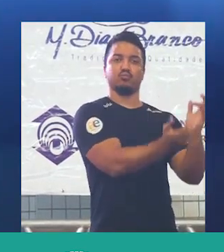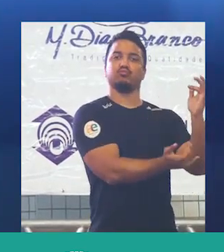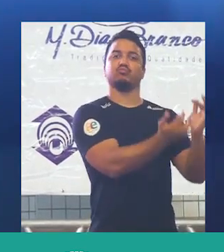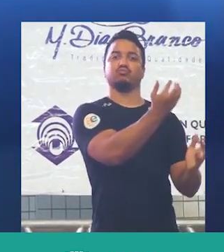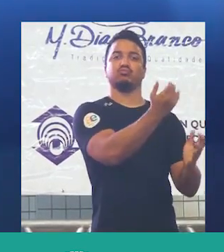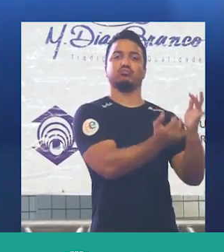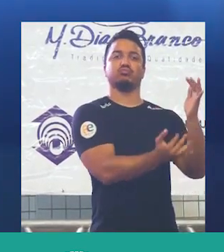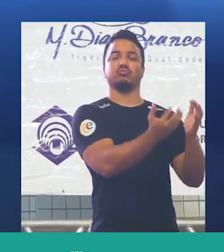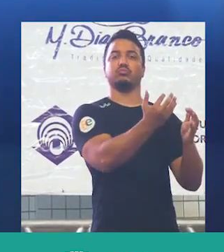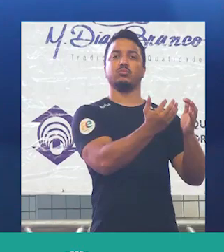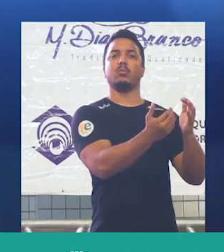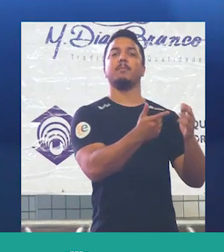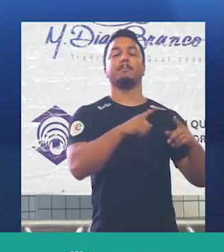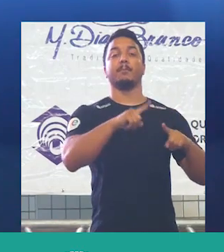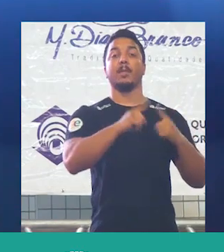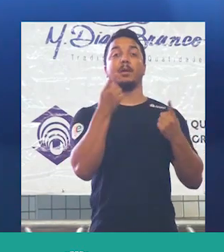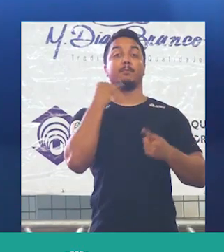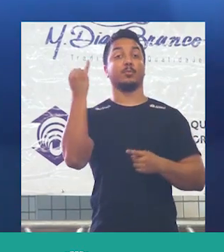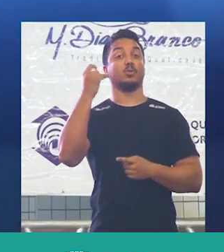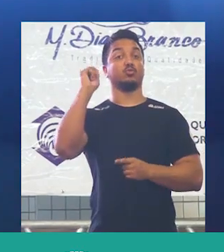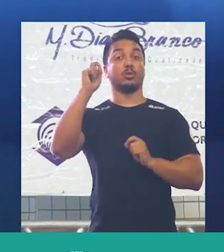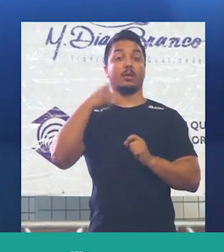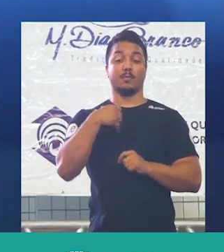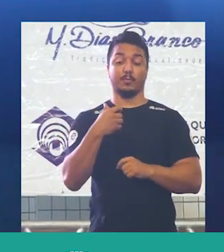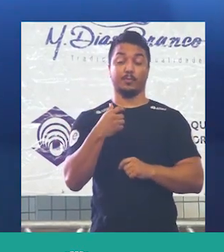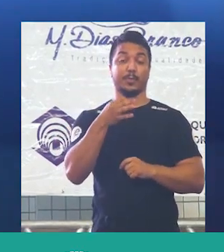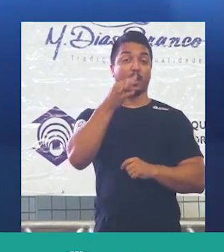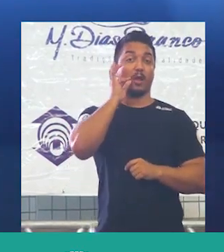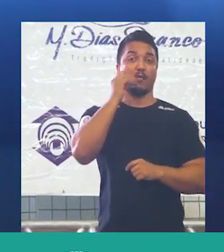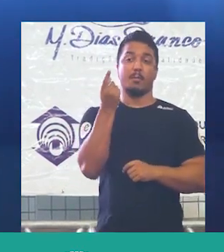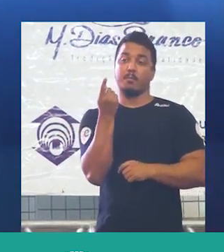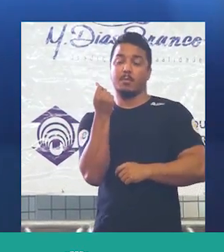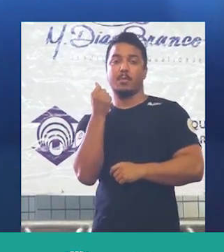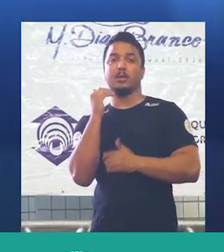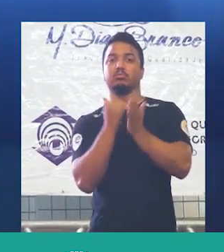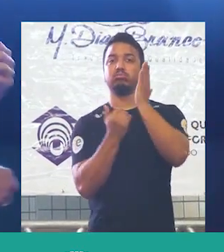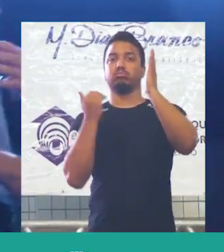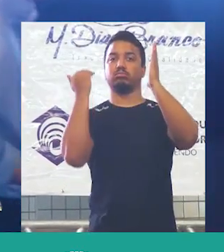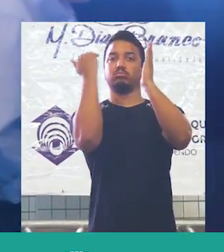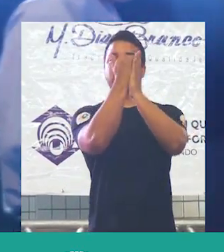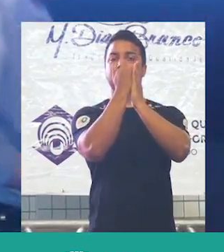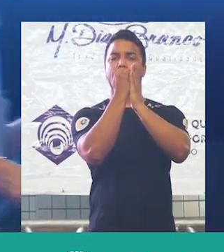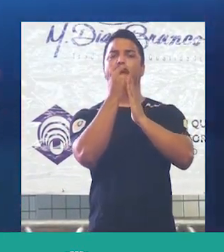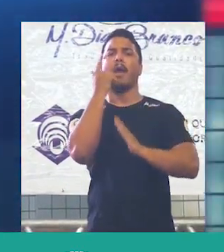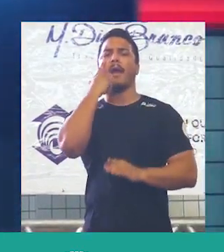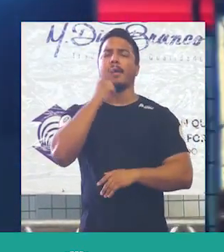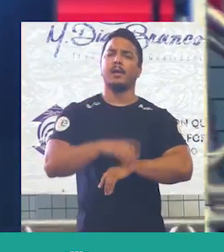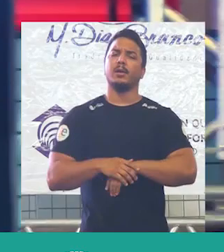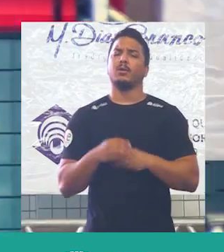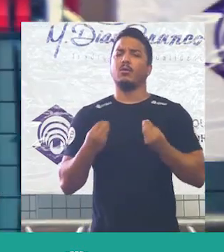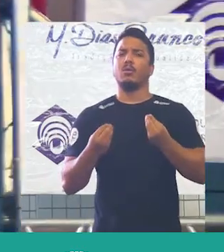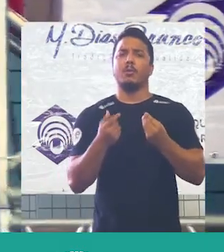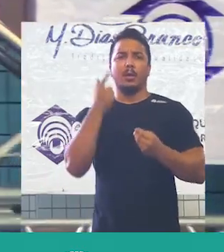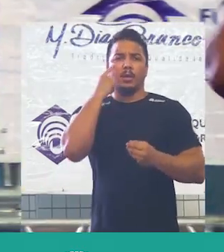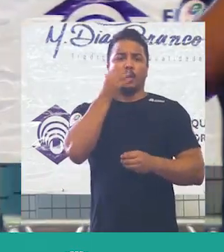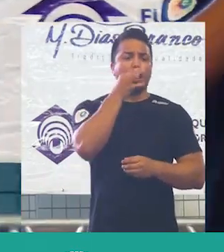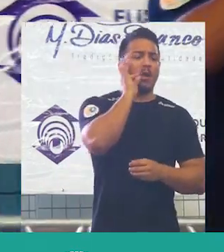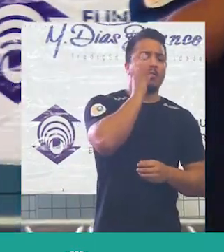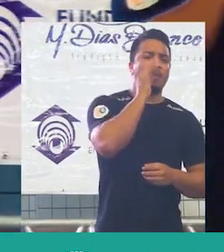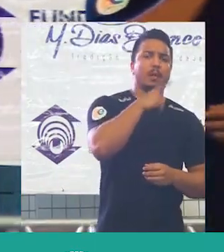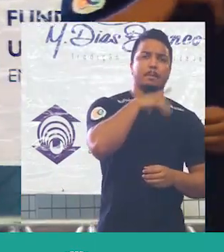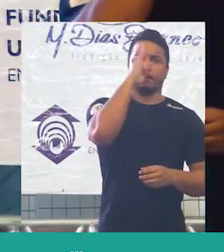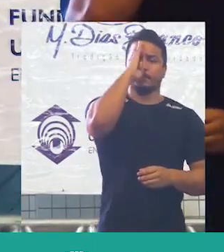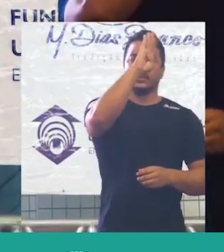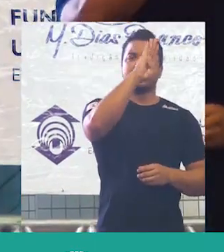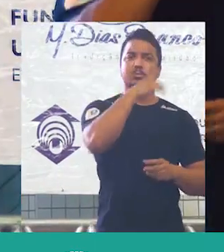importante era manter o preço do café lá em cima. Mas espera aí, se o café então era o